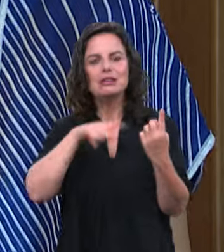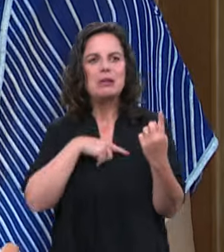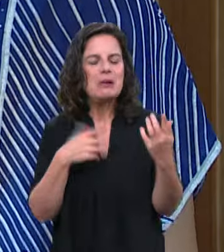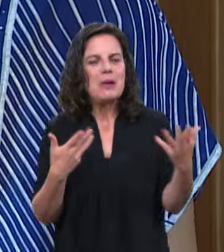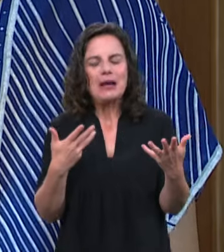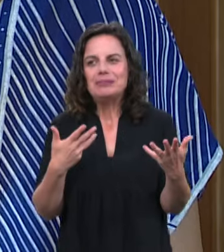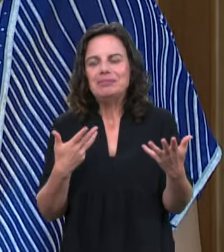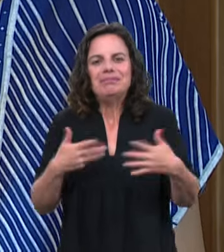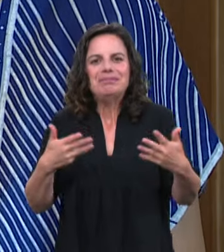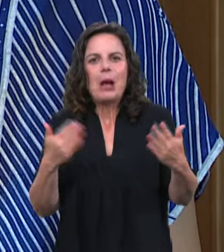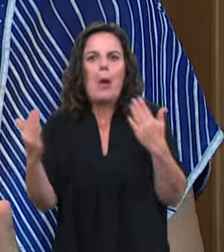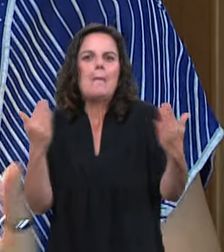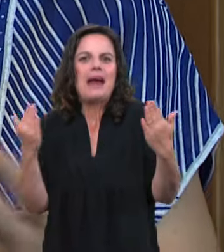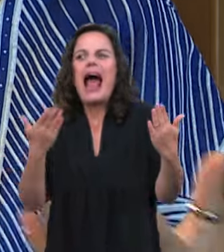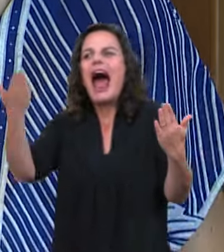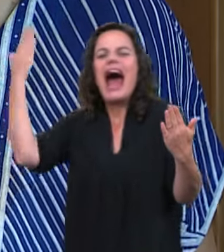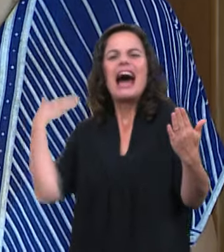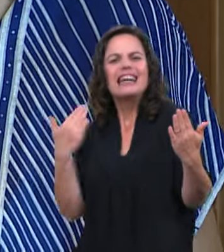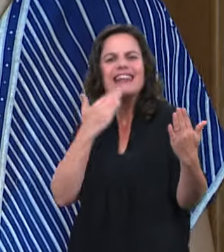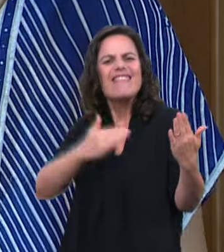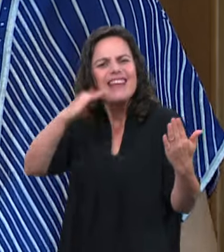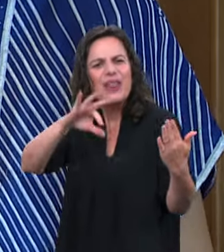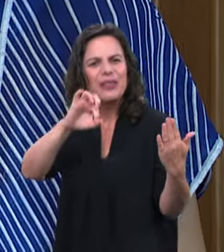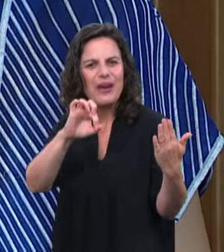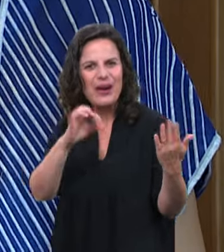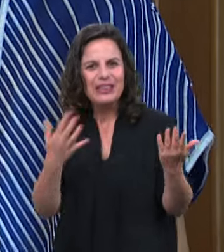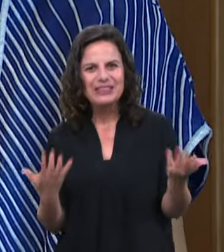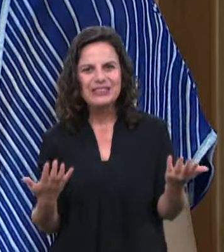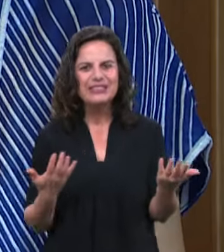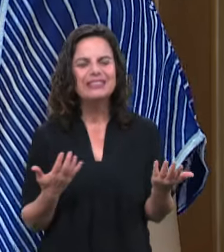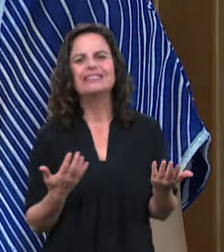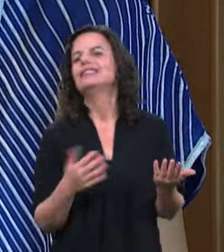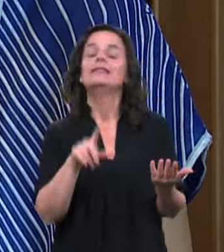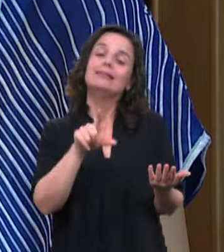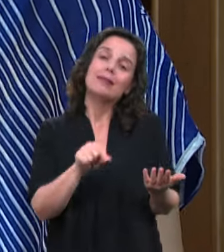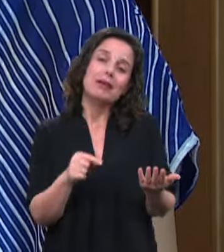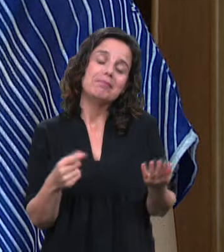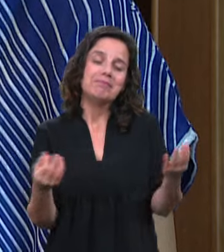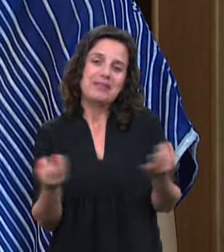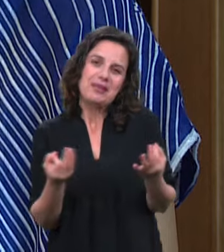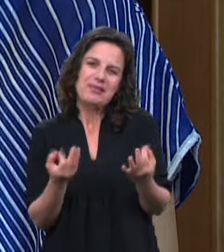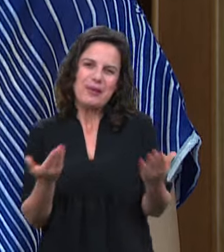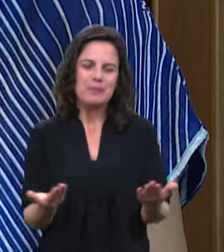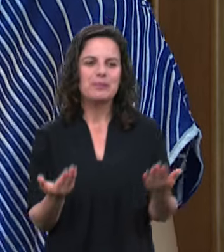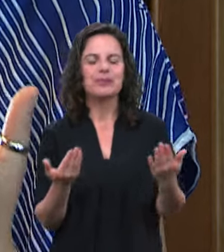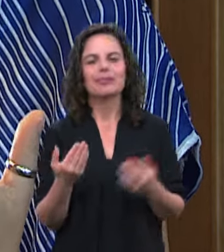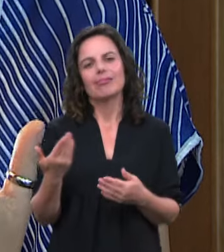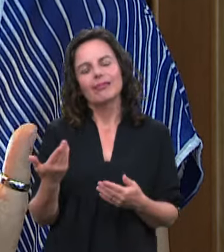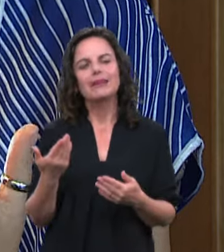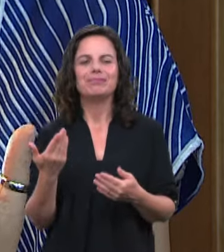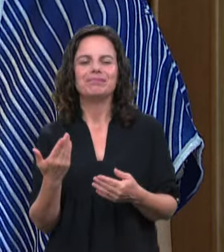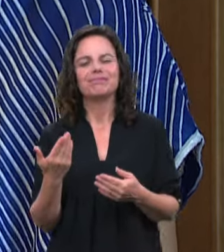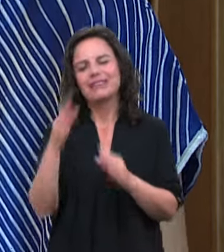tentação de comparar com aquela fase dos 18 anos, que também é aquela entrada no